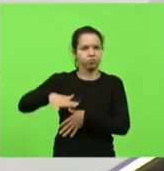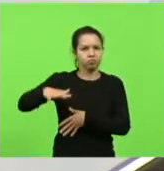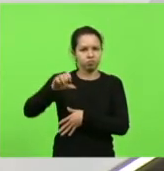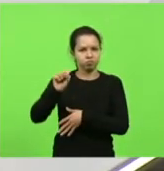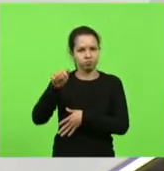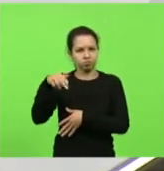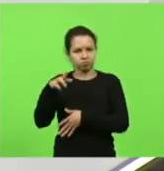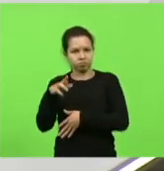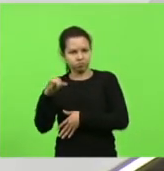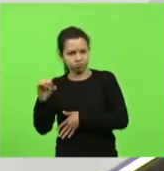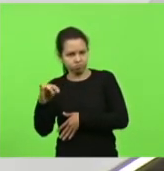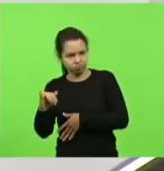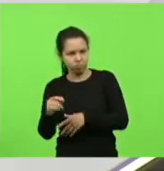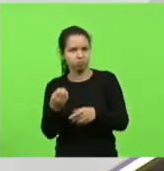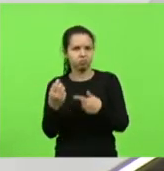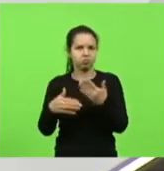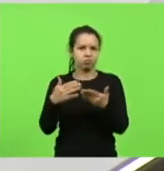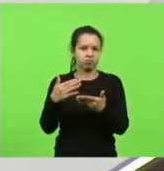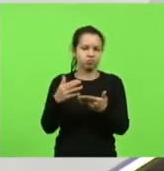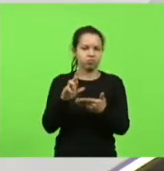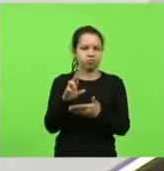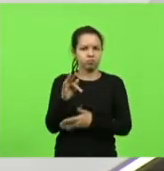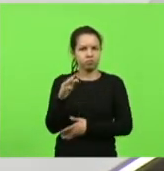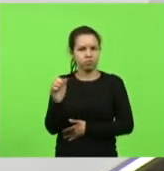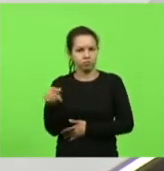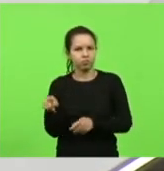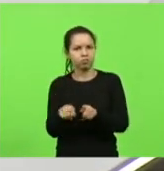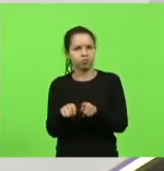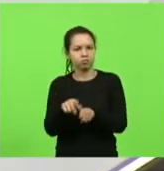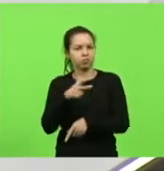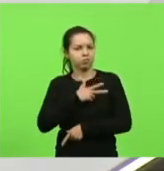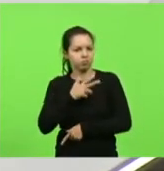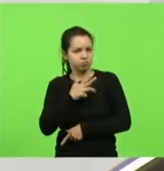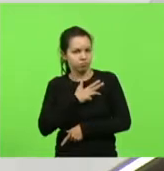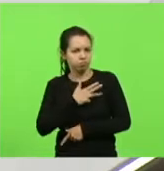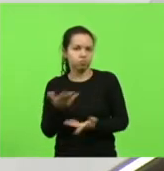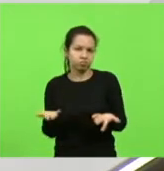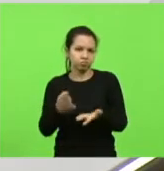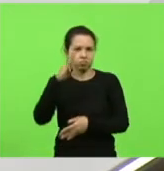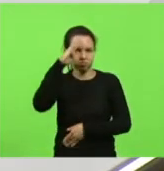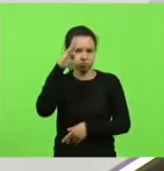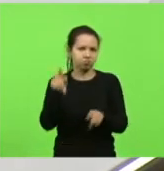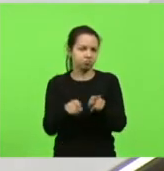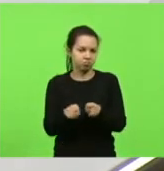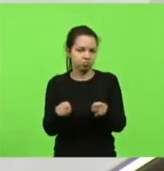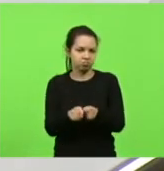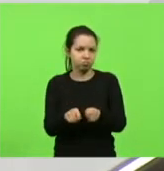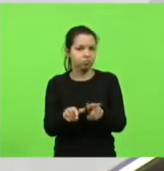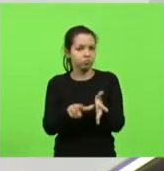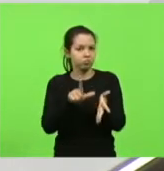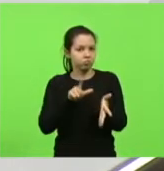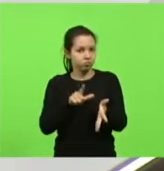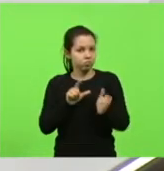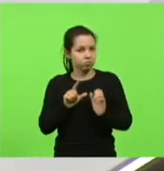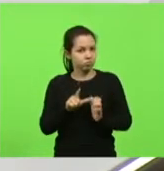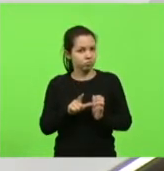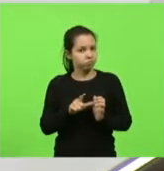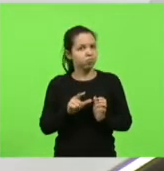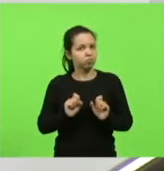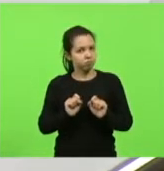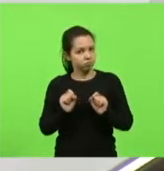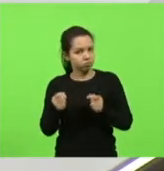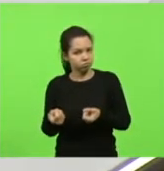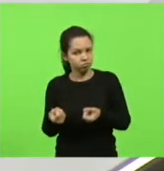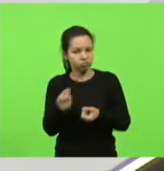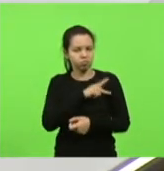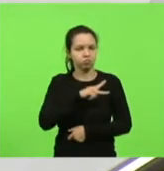Fernando Henrique, Lula, Dilma e agora Bolsonaro também. Então, antes de defender qualquer presidente,